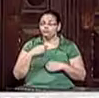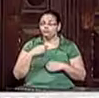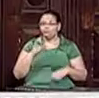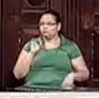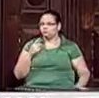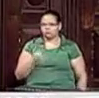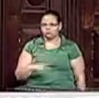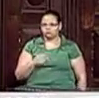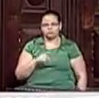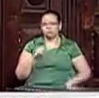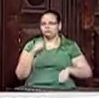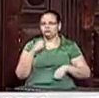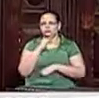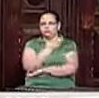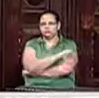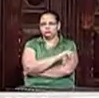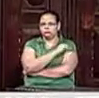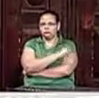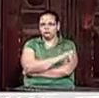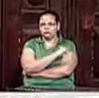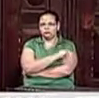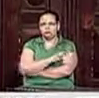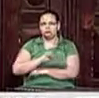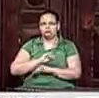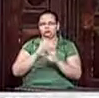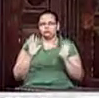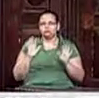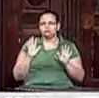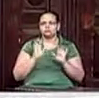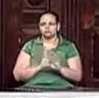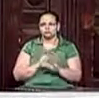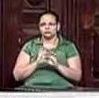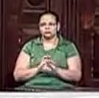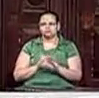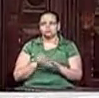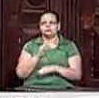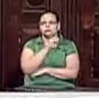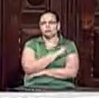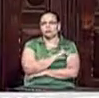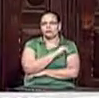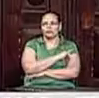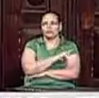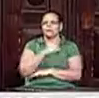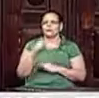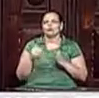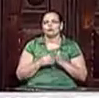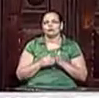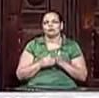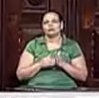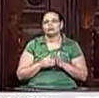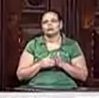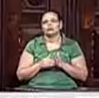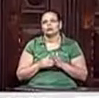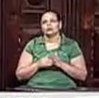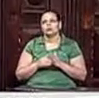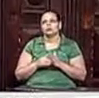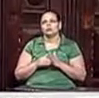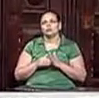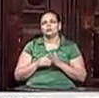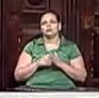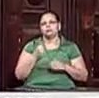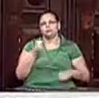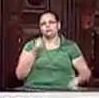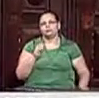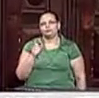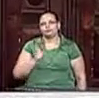o Rio de Janeiro. Claro que nós afeta ao Rio de Janeiro, mas que a todos, até porque 70%